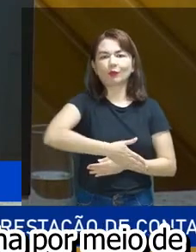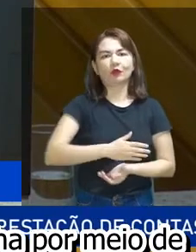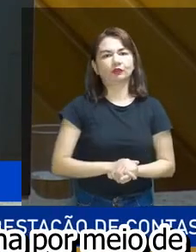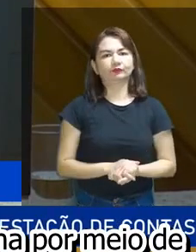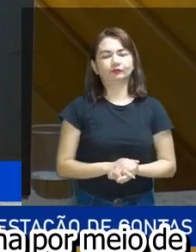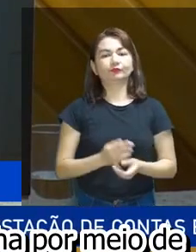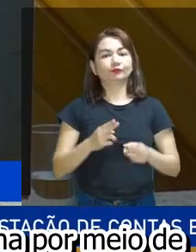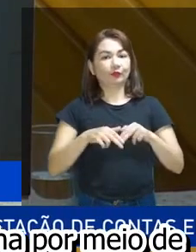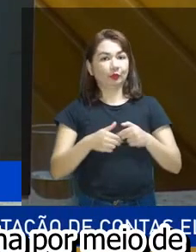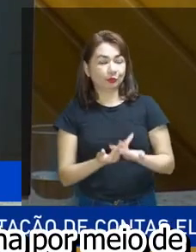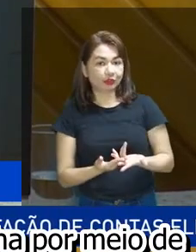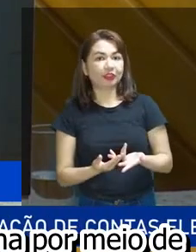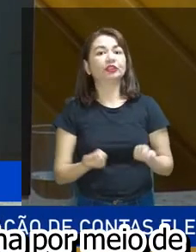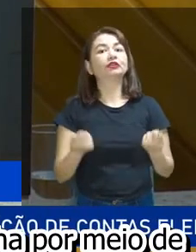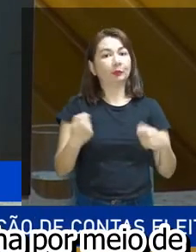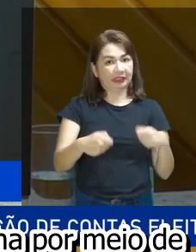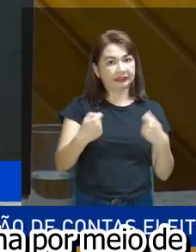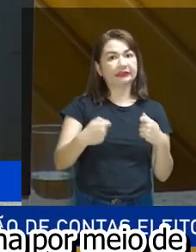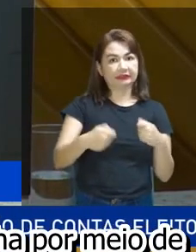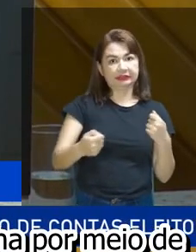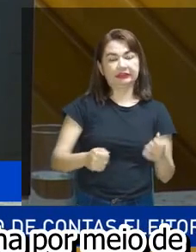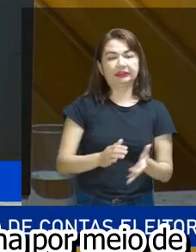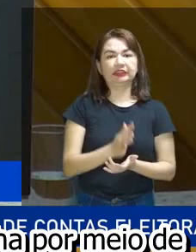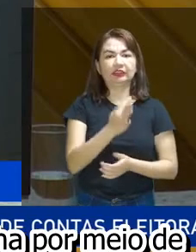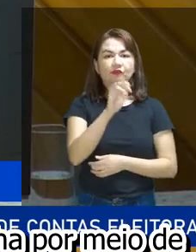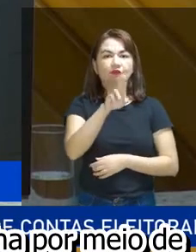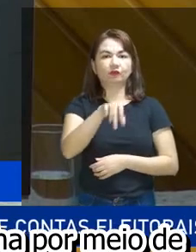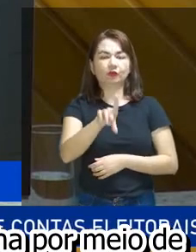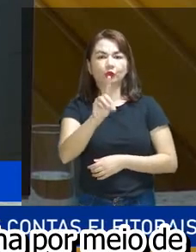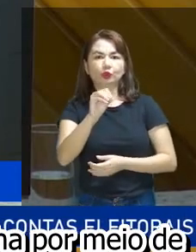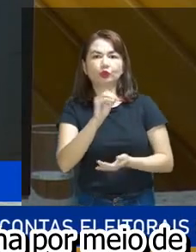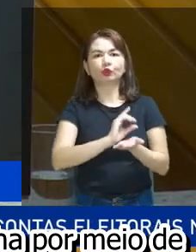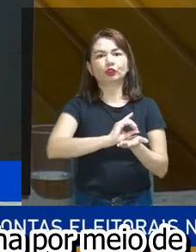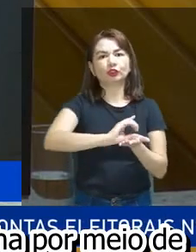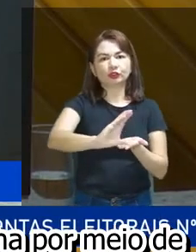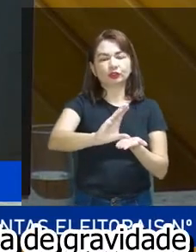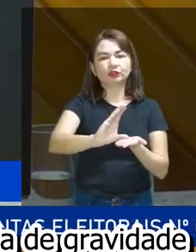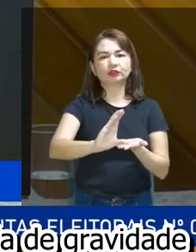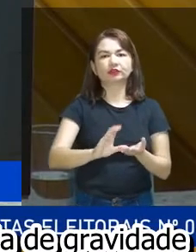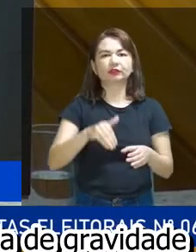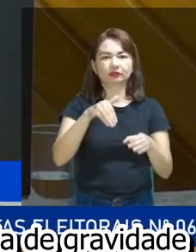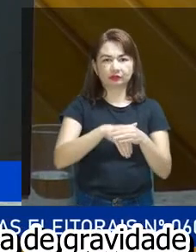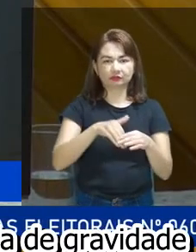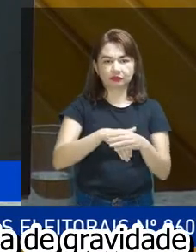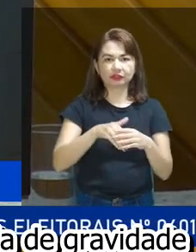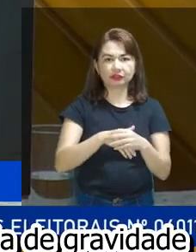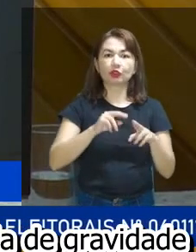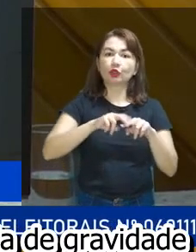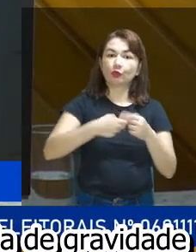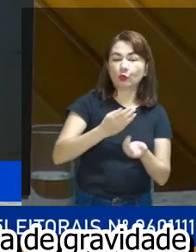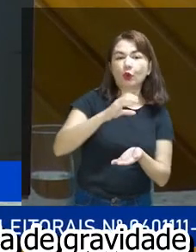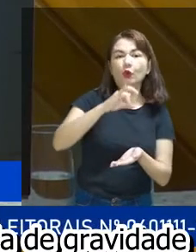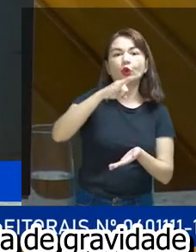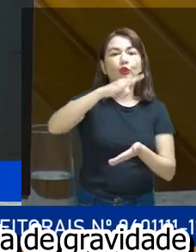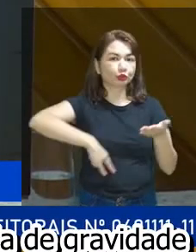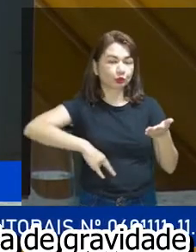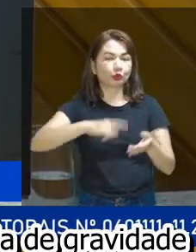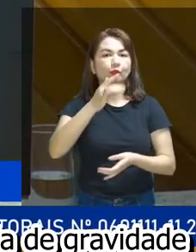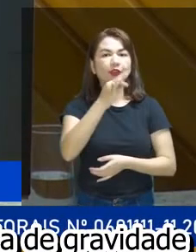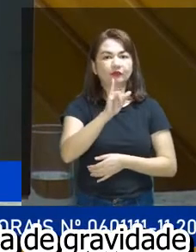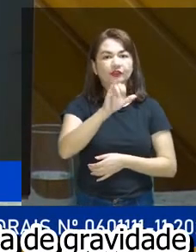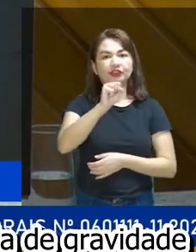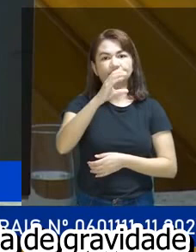da destinação de recursos oriundos do Fundo Especial de Financiamento de Campanha por meio de documentos fiscais